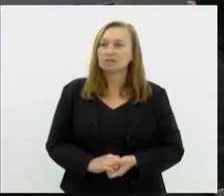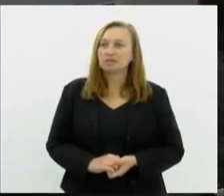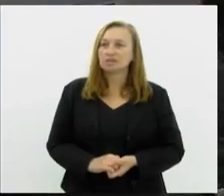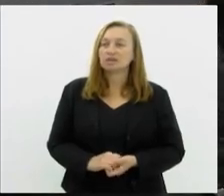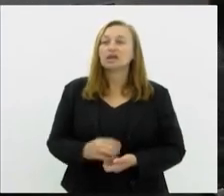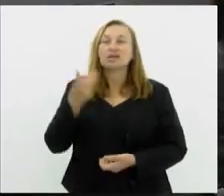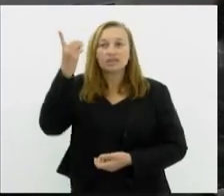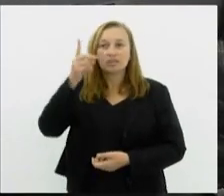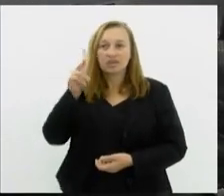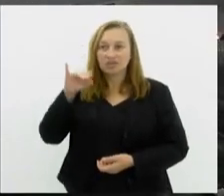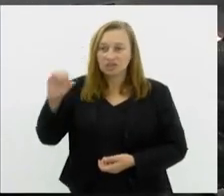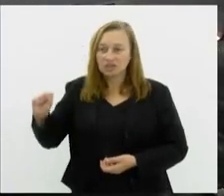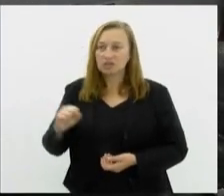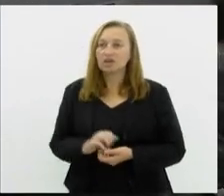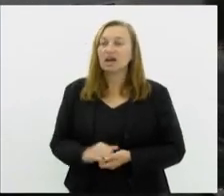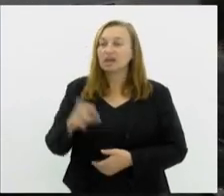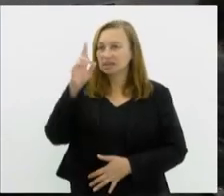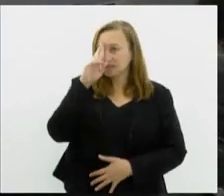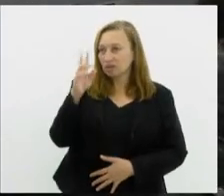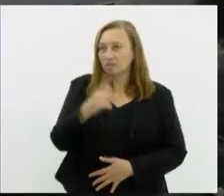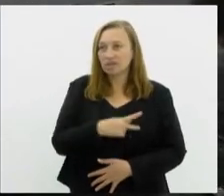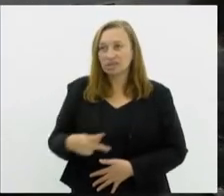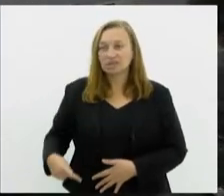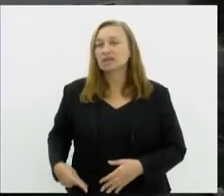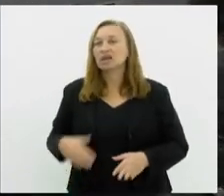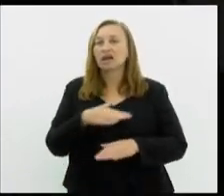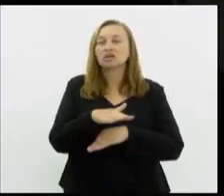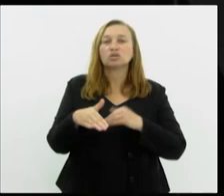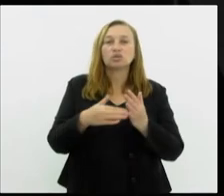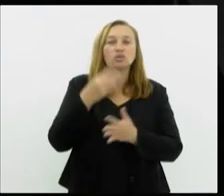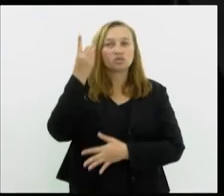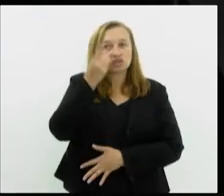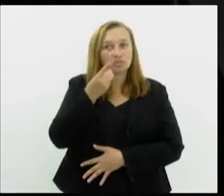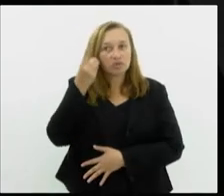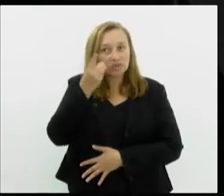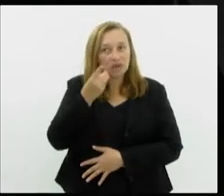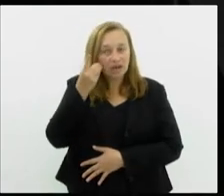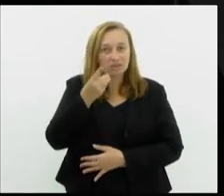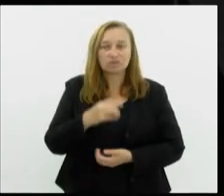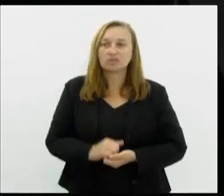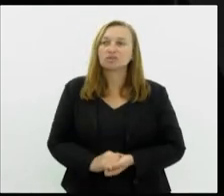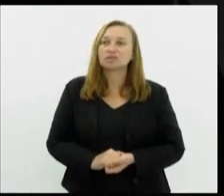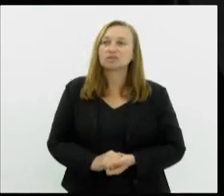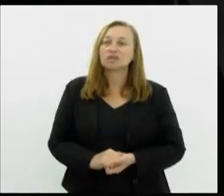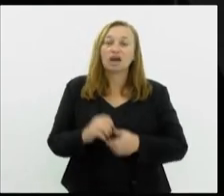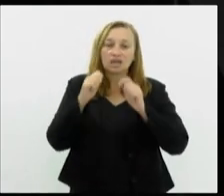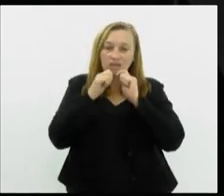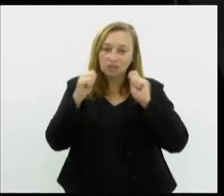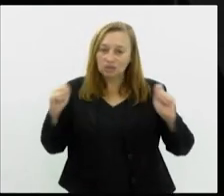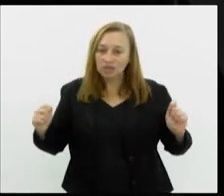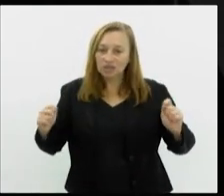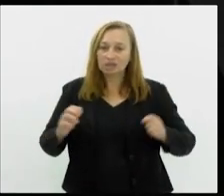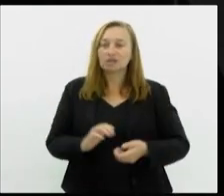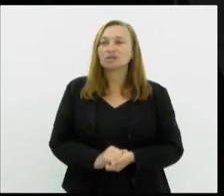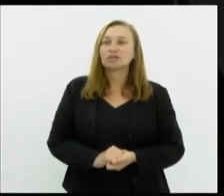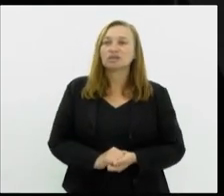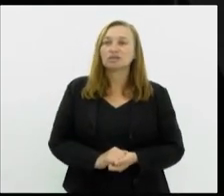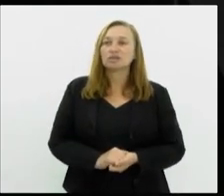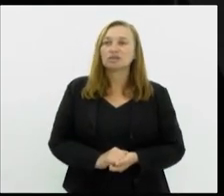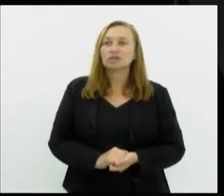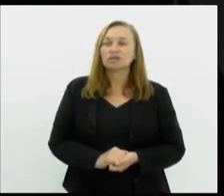Senhora presidente, senhoras e senhores deputados, demais presentes, assessorias,